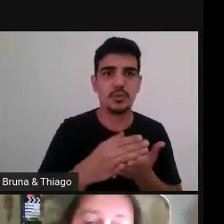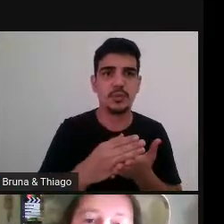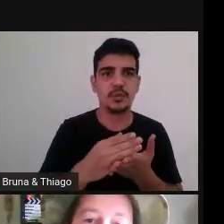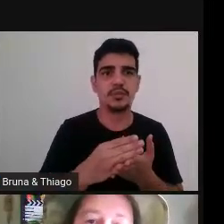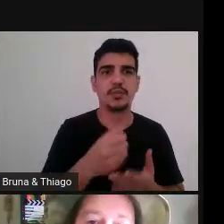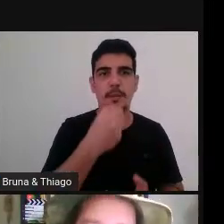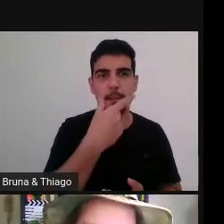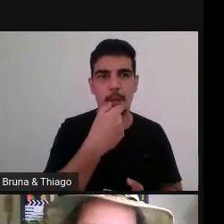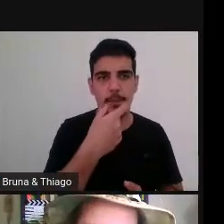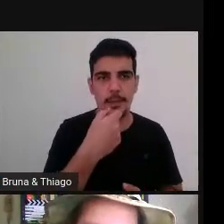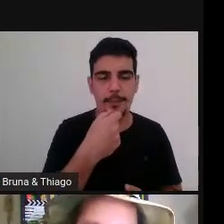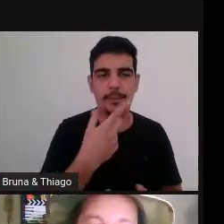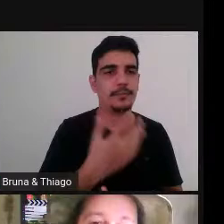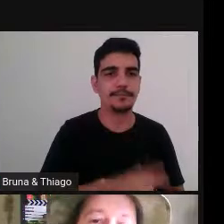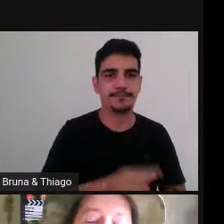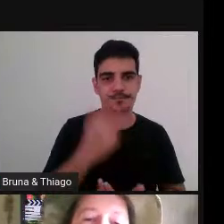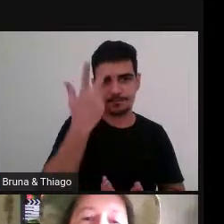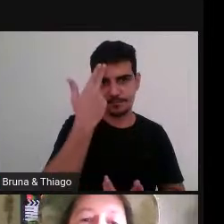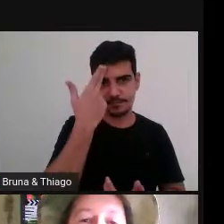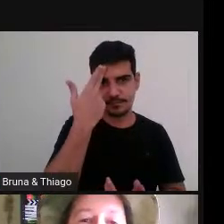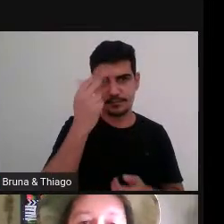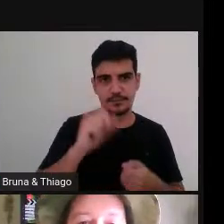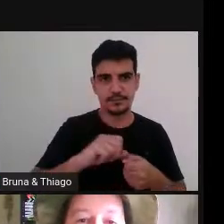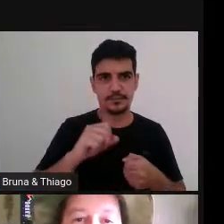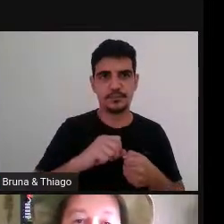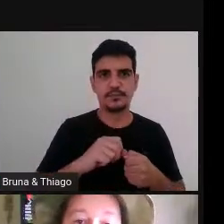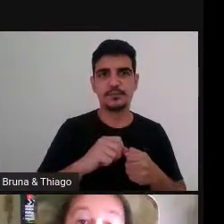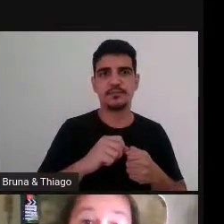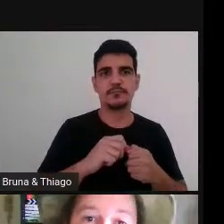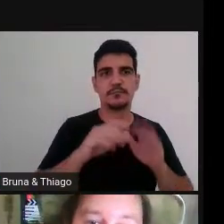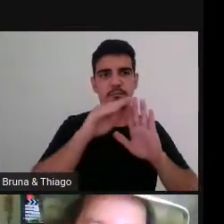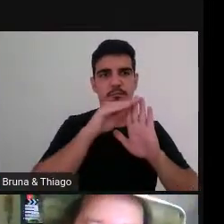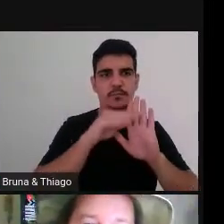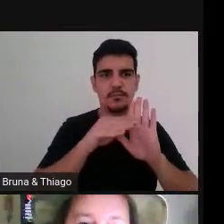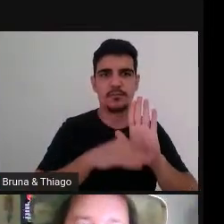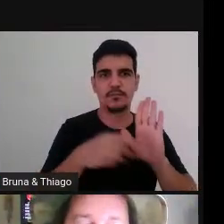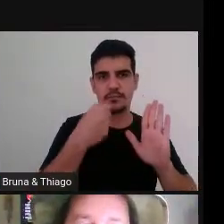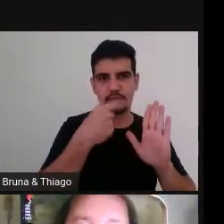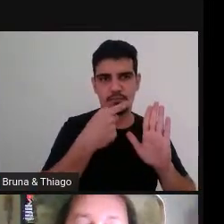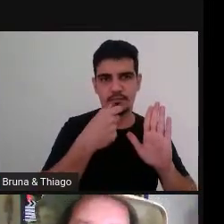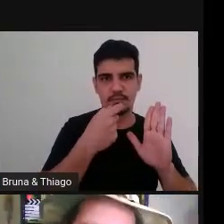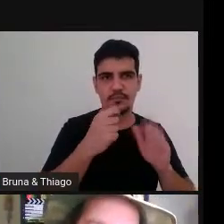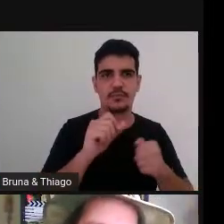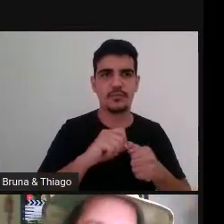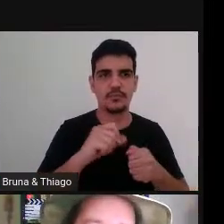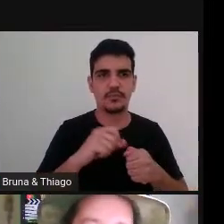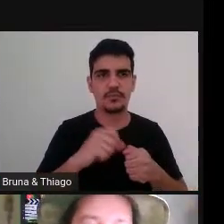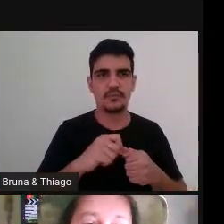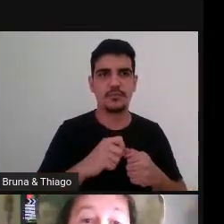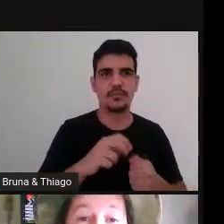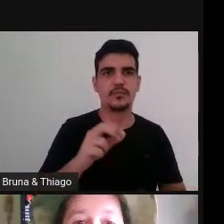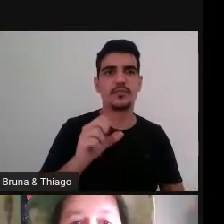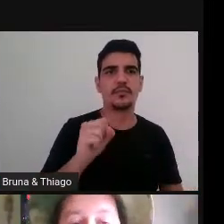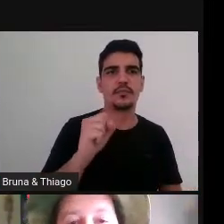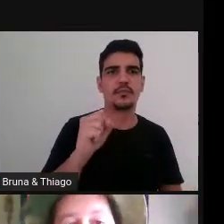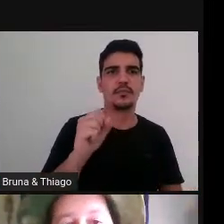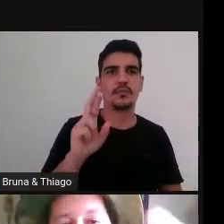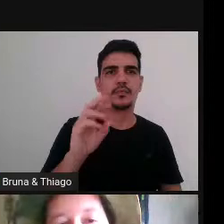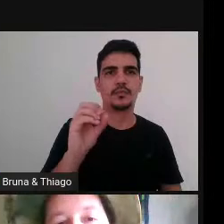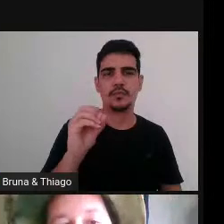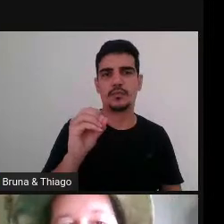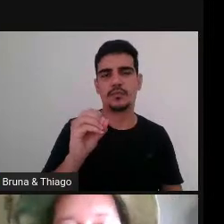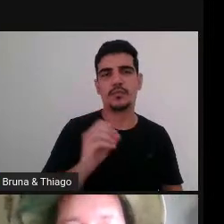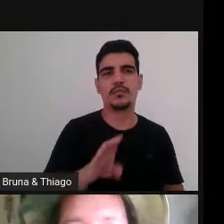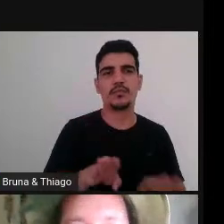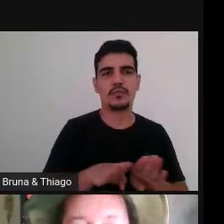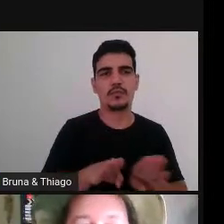equipe médica, né, e ele foi lá e fez todos os procedimentos, né, deu a soroterapia, que é o soro antielapítico, mais